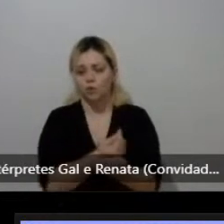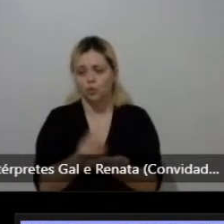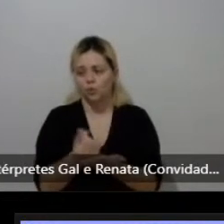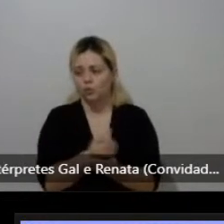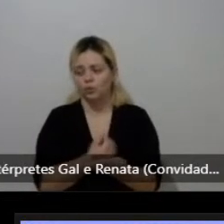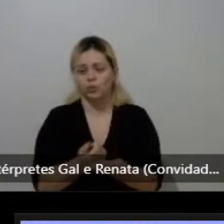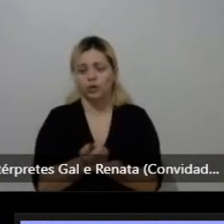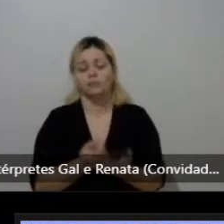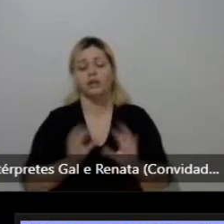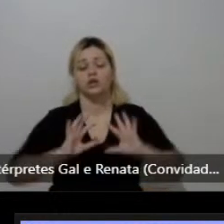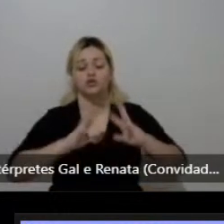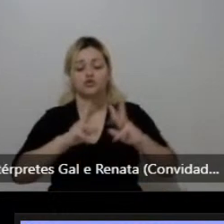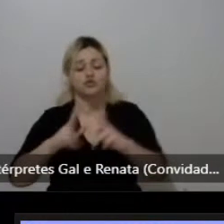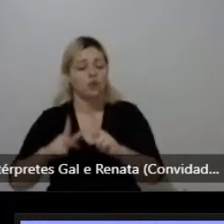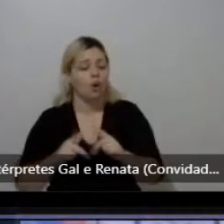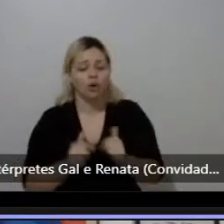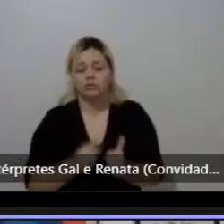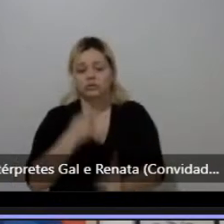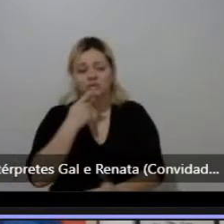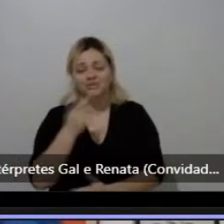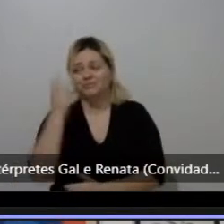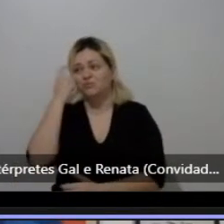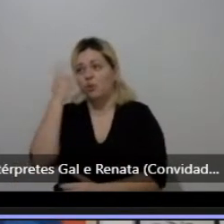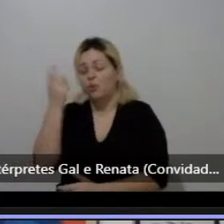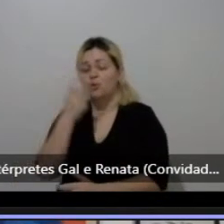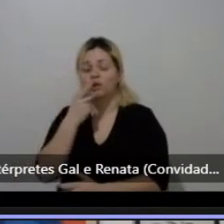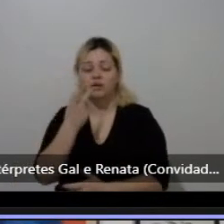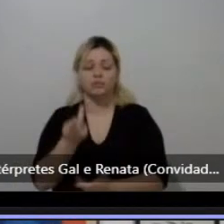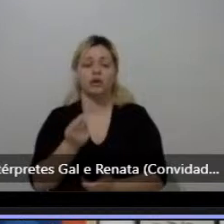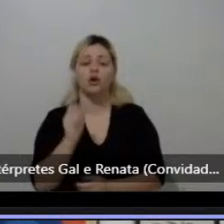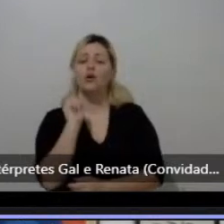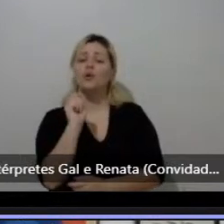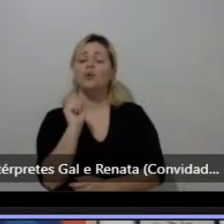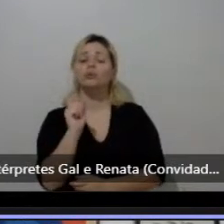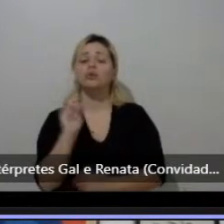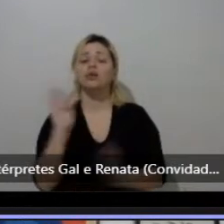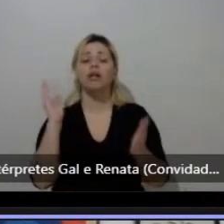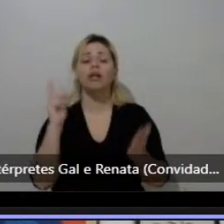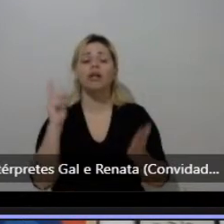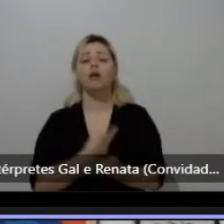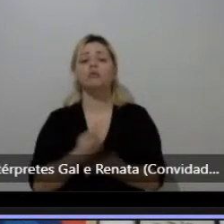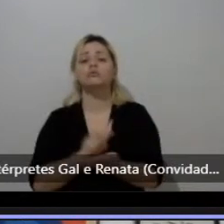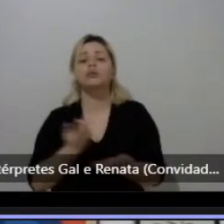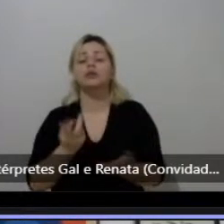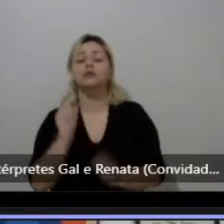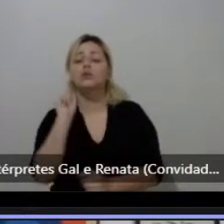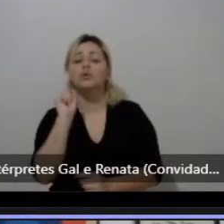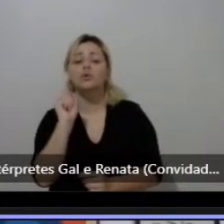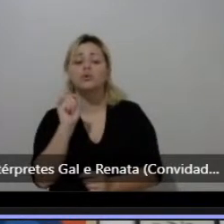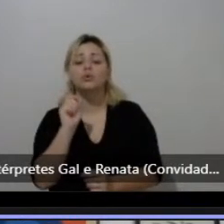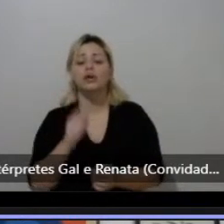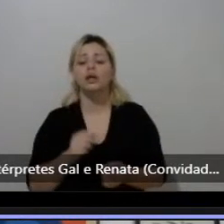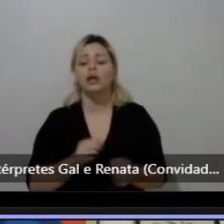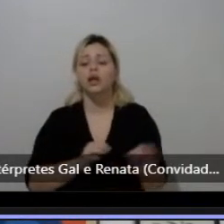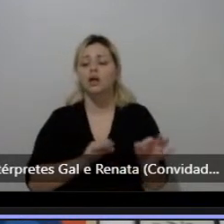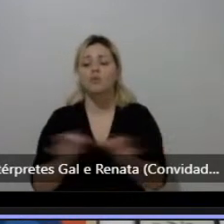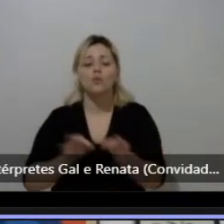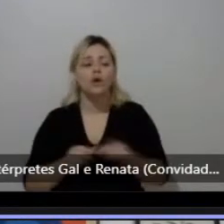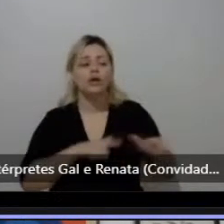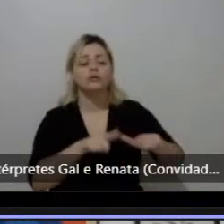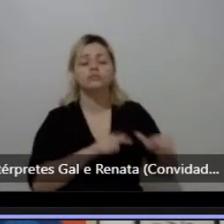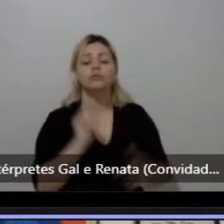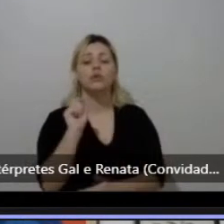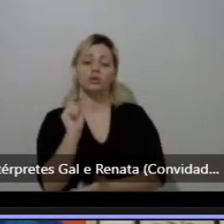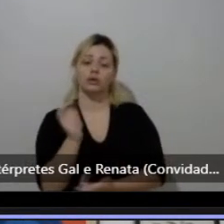capital excedente, né? E como ele faz isso? Como que ele comanda isso? É o que a gente está chamando aqui de governabilidade neoliberal dos